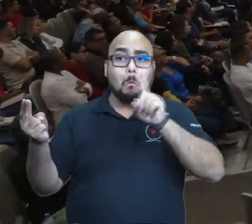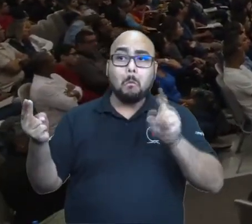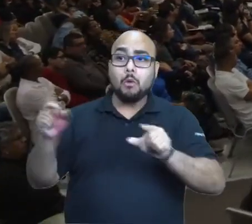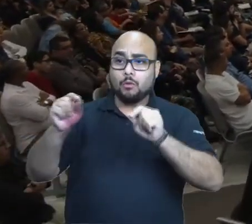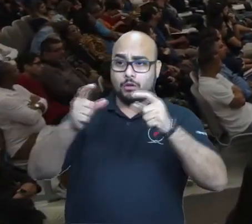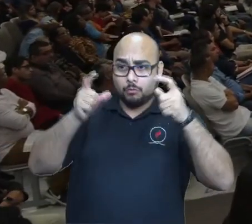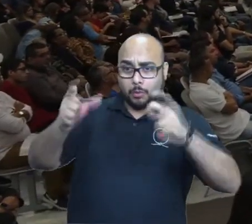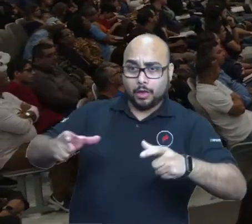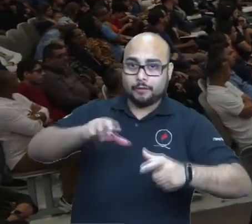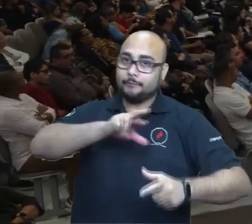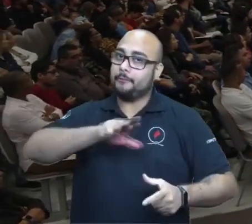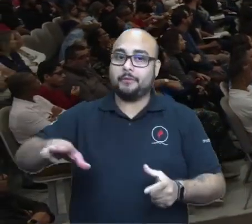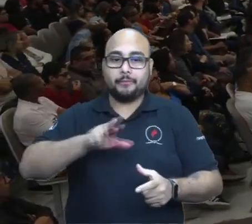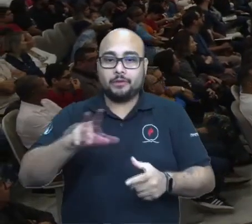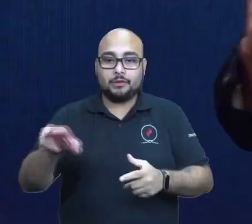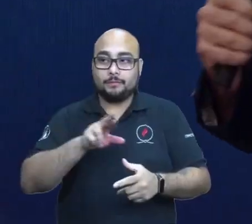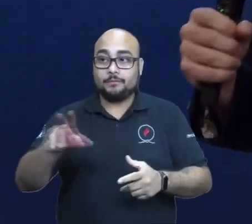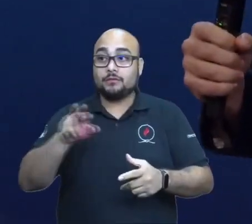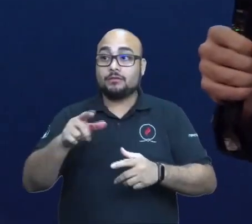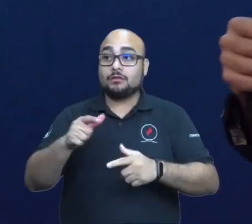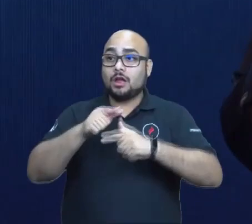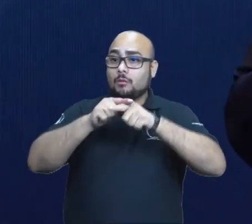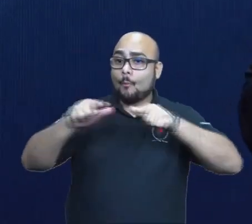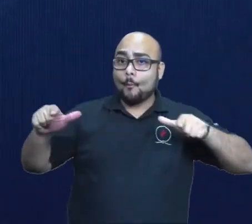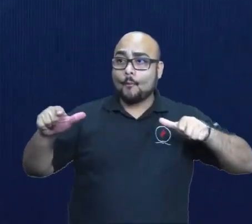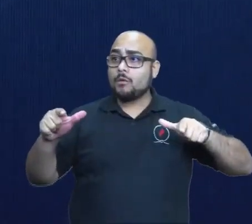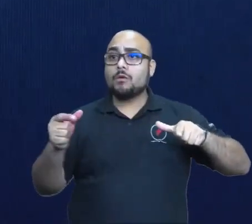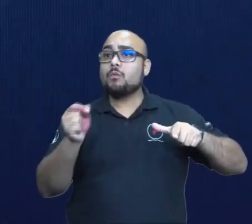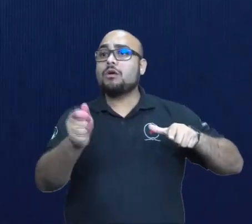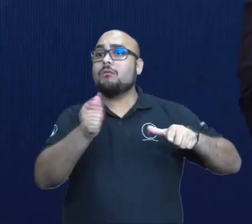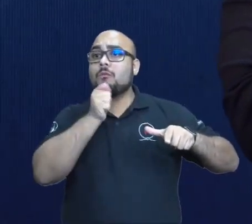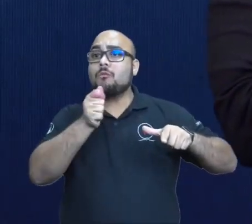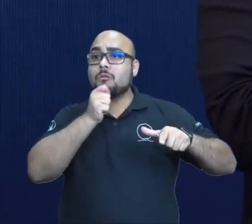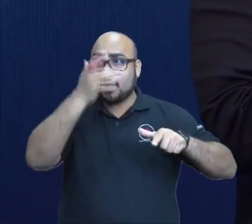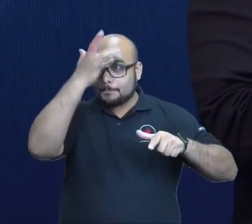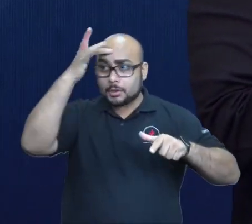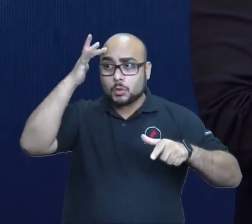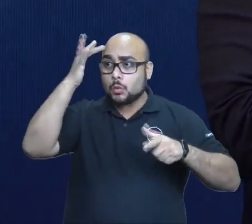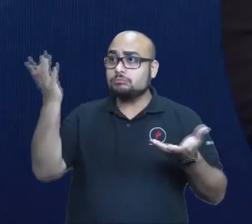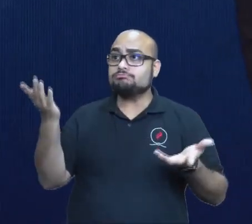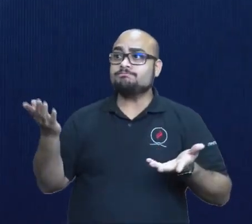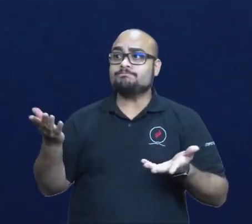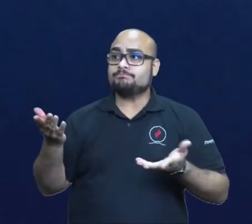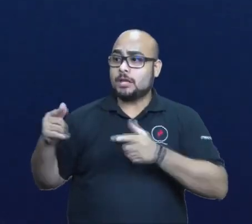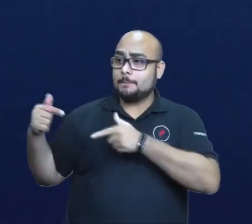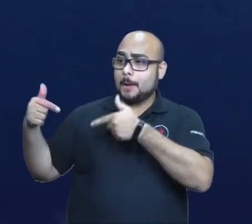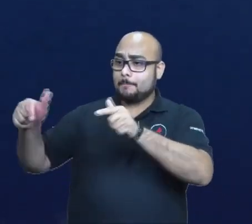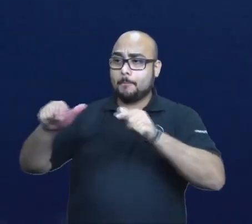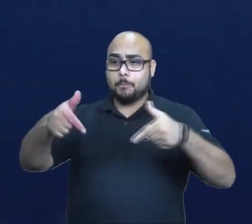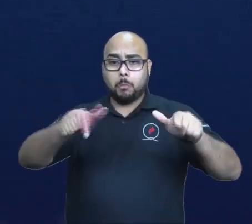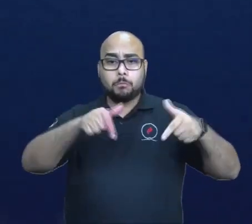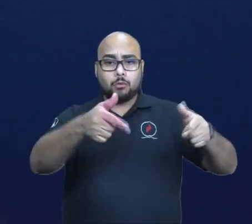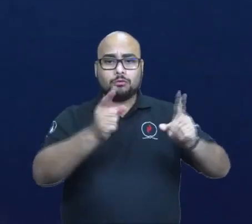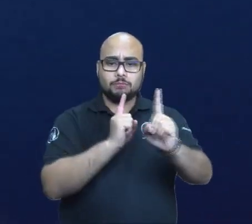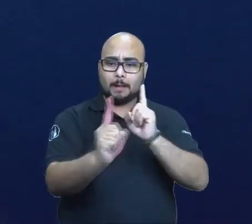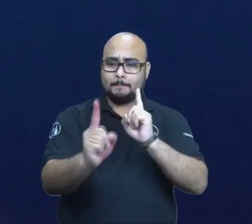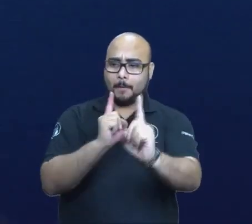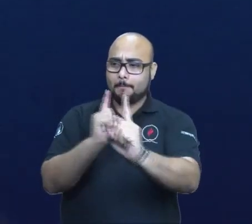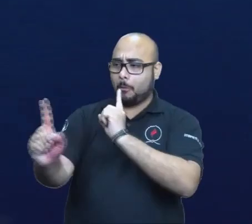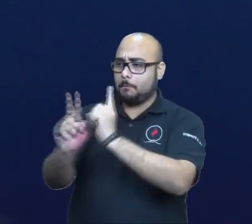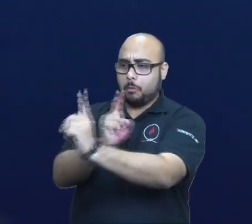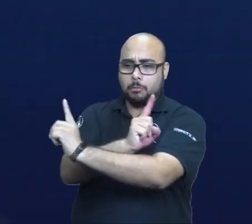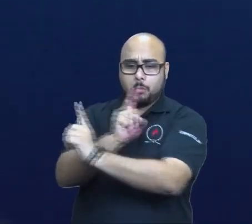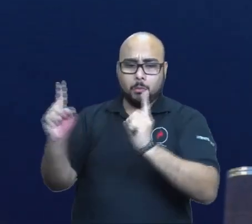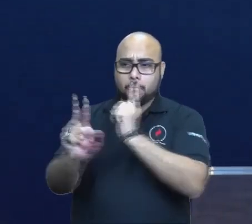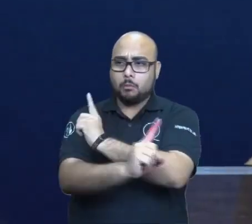lugares desertos vazios sem movimentação o que eu quero começar a dizer a você na noite